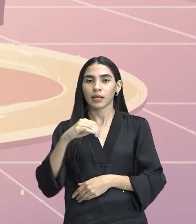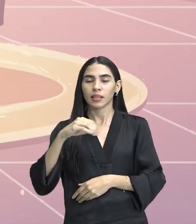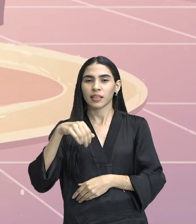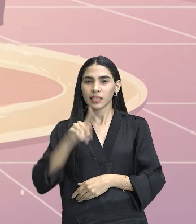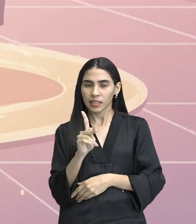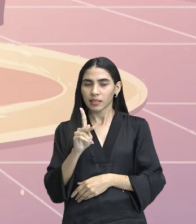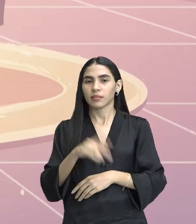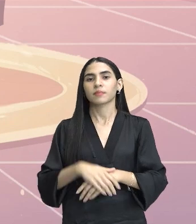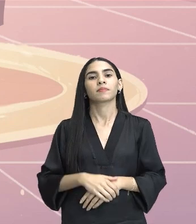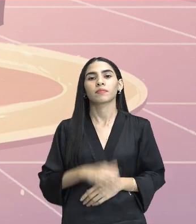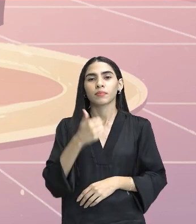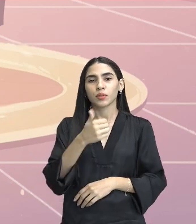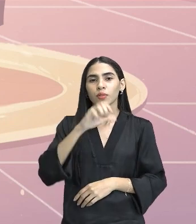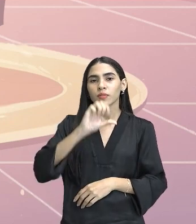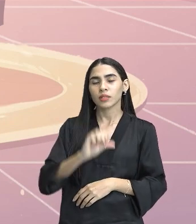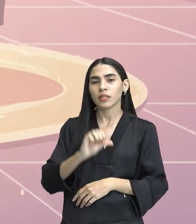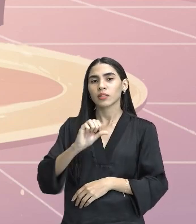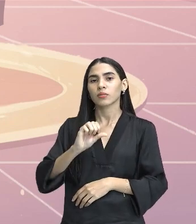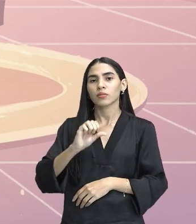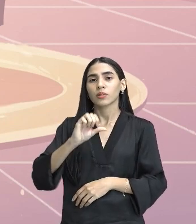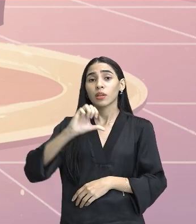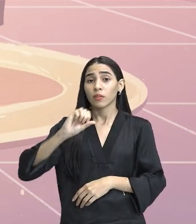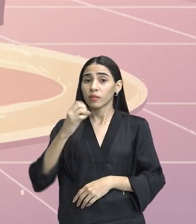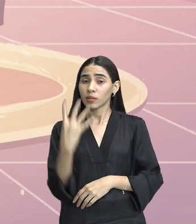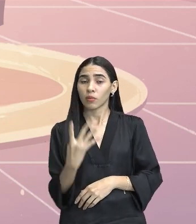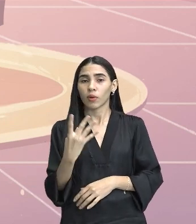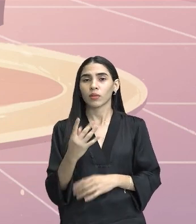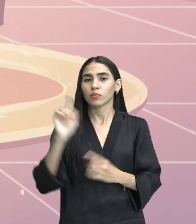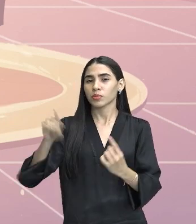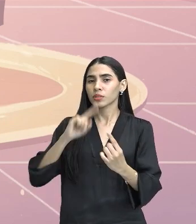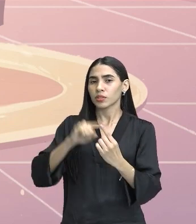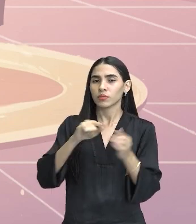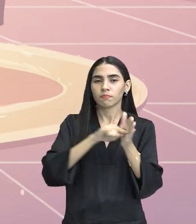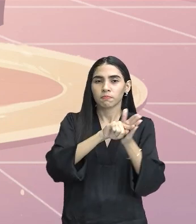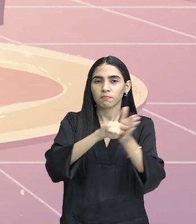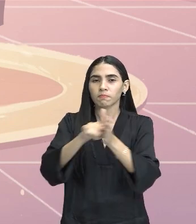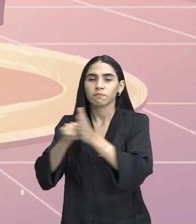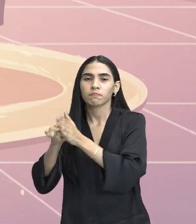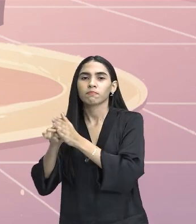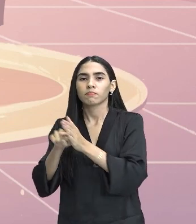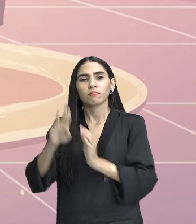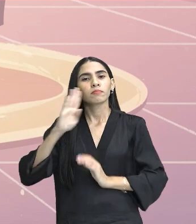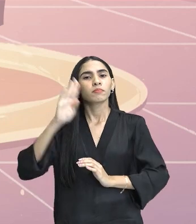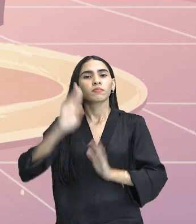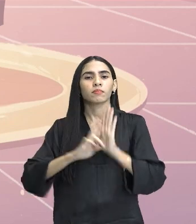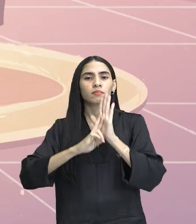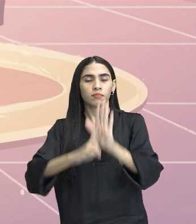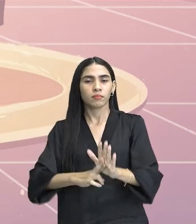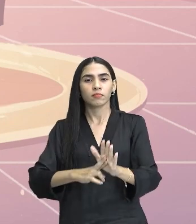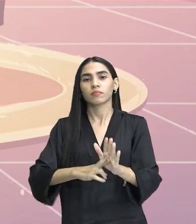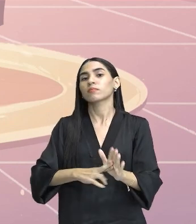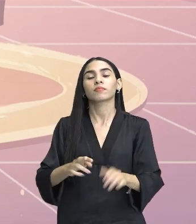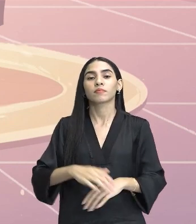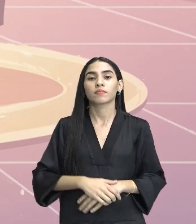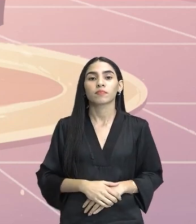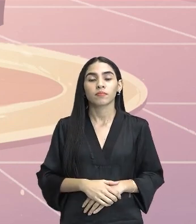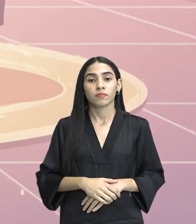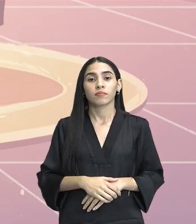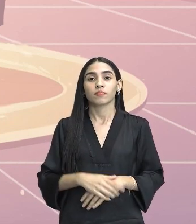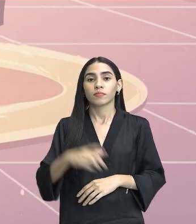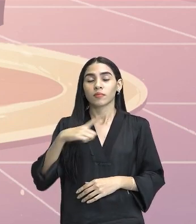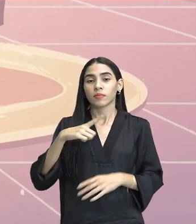1994. Nesta abordagem, objetiva-se investigar o núcleo da representação, considerado o elemento duro, a